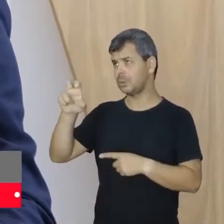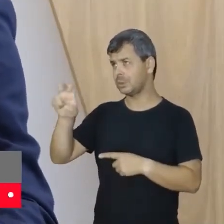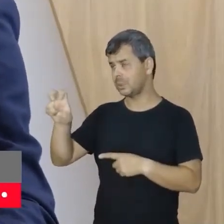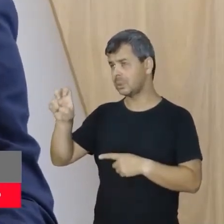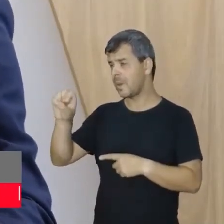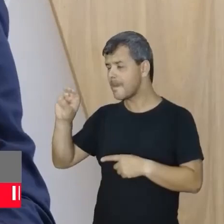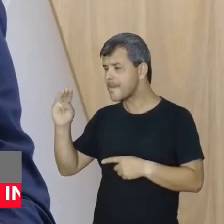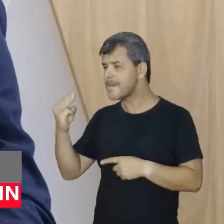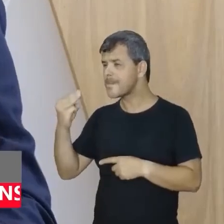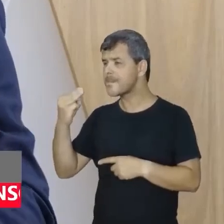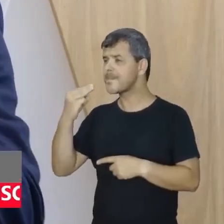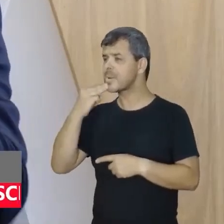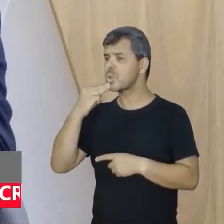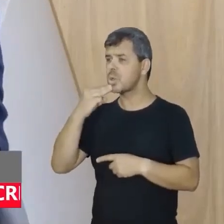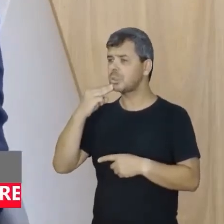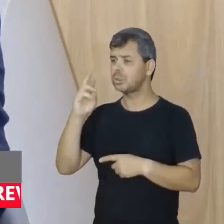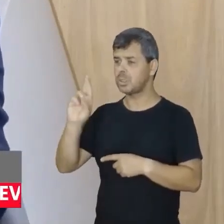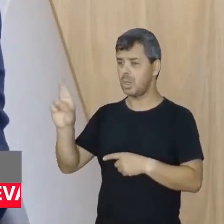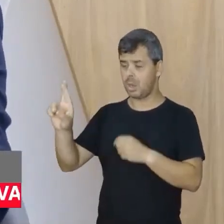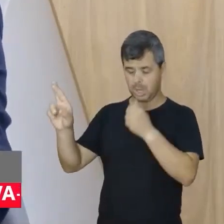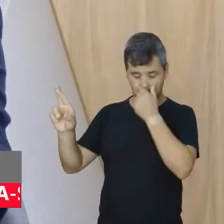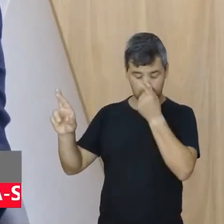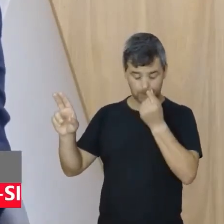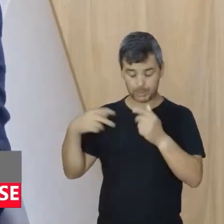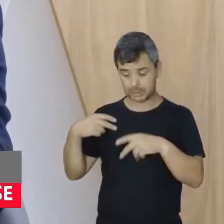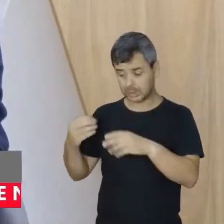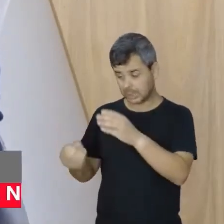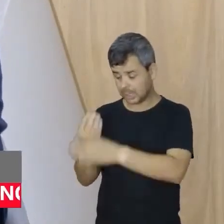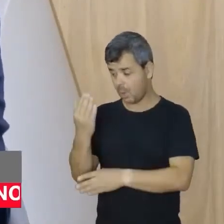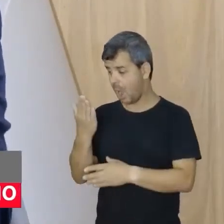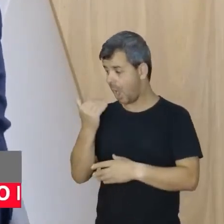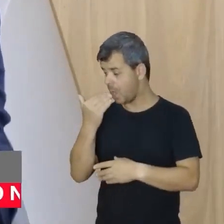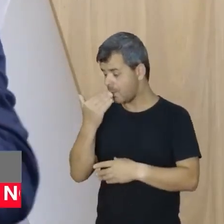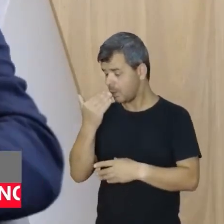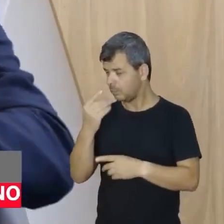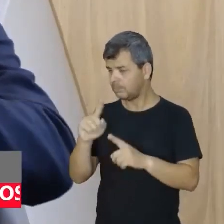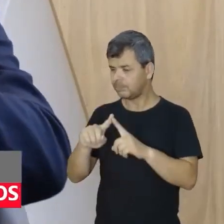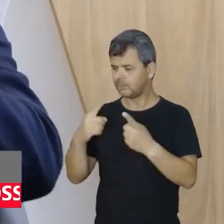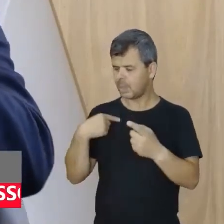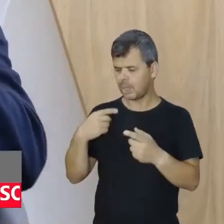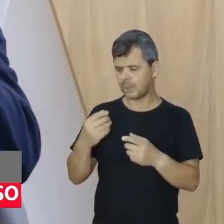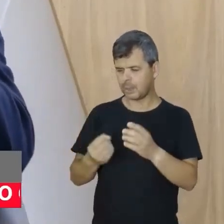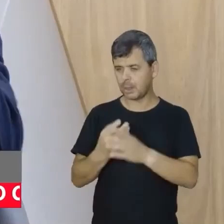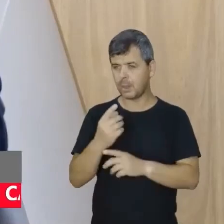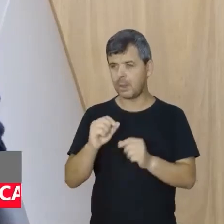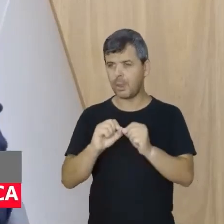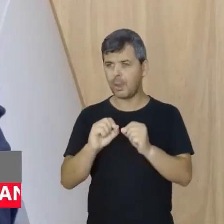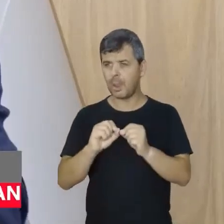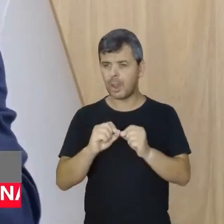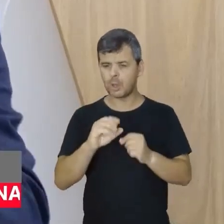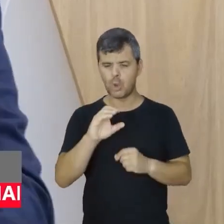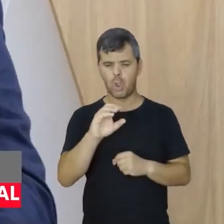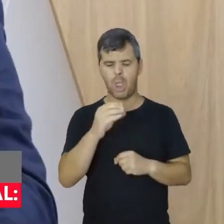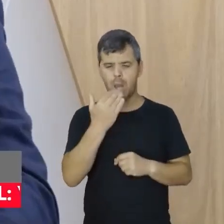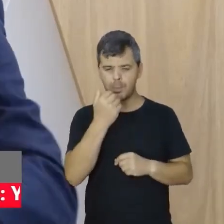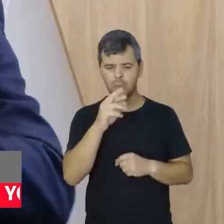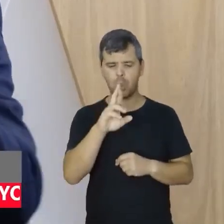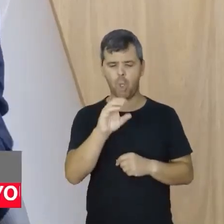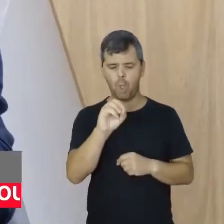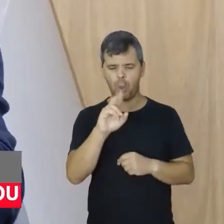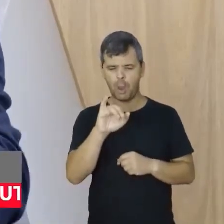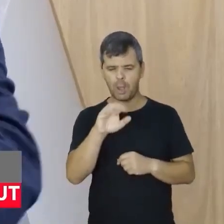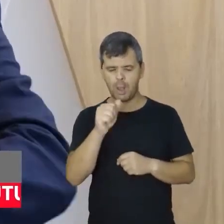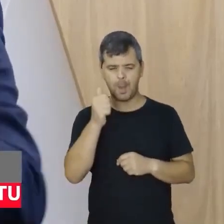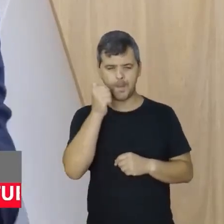77 bilhões de reais, e para aqueles que produzem alimentos, para quem produz orgânicos,